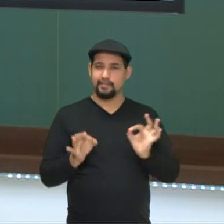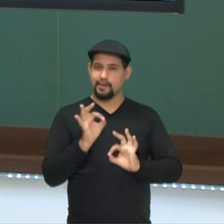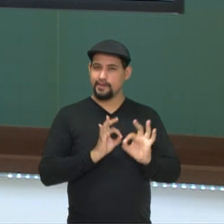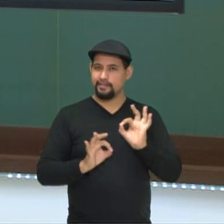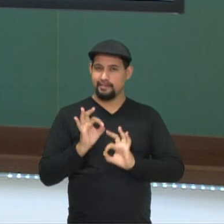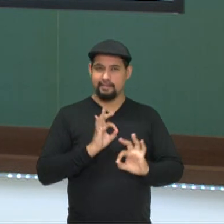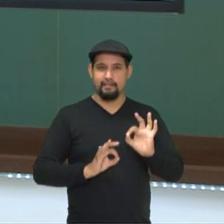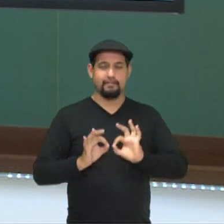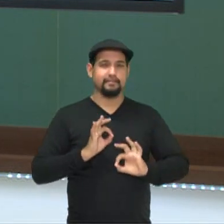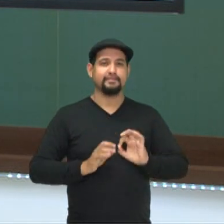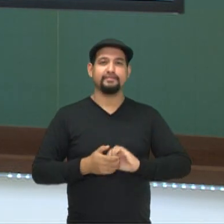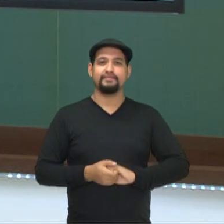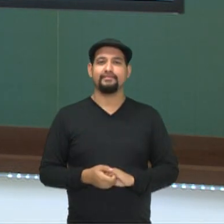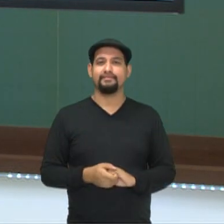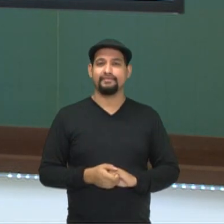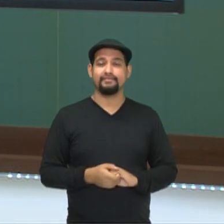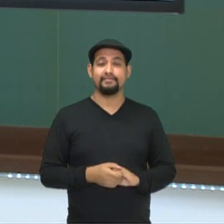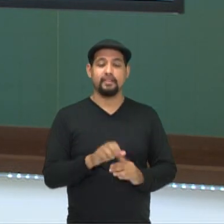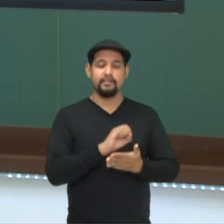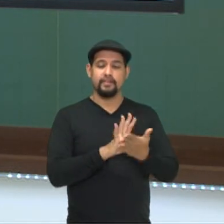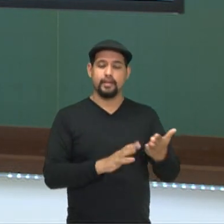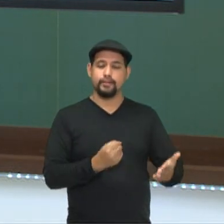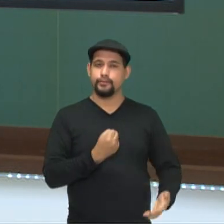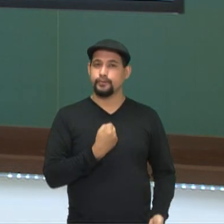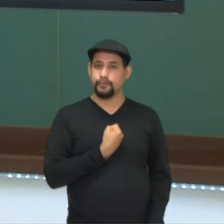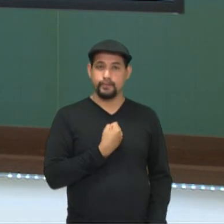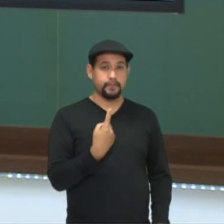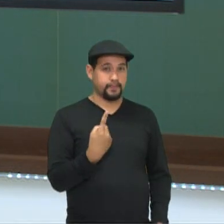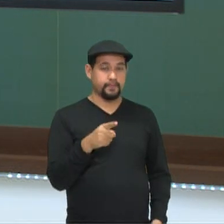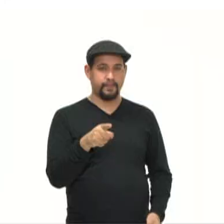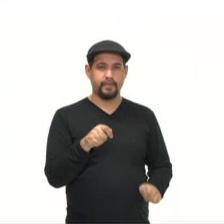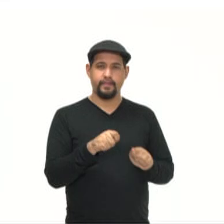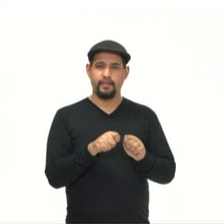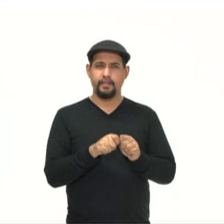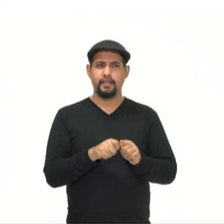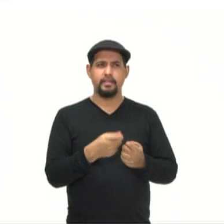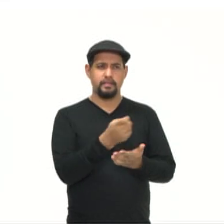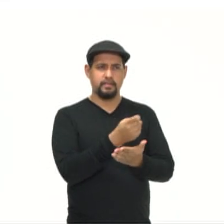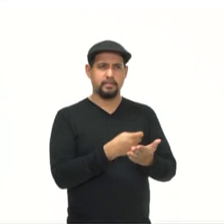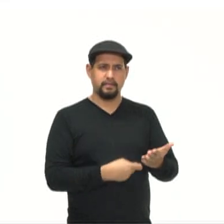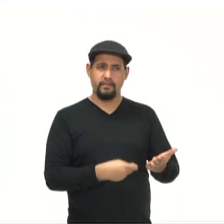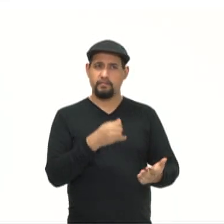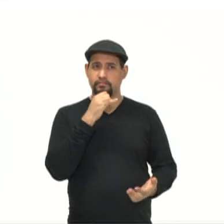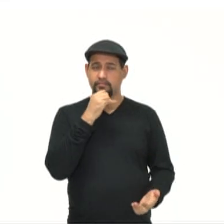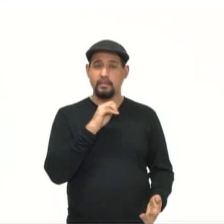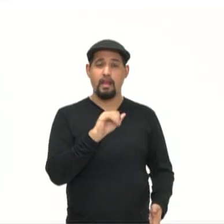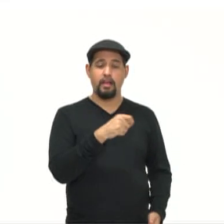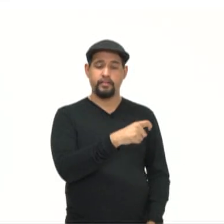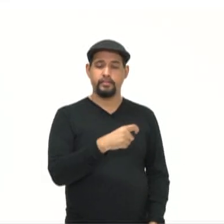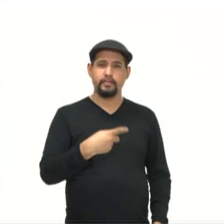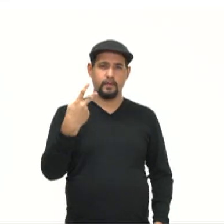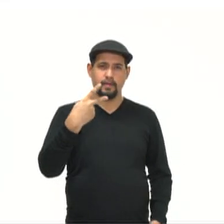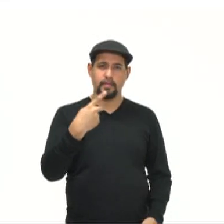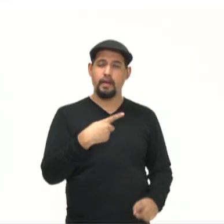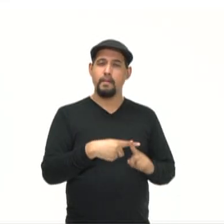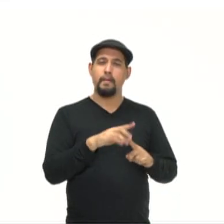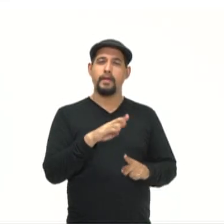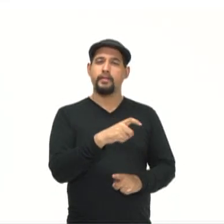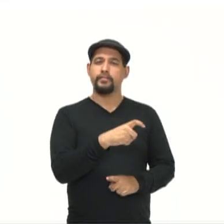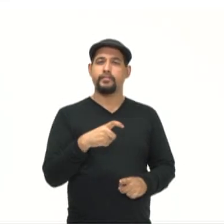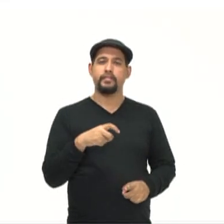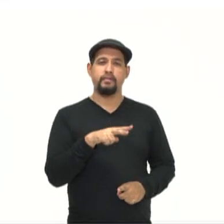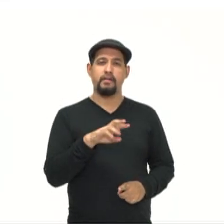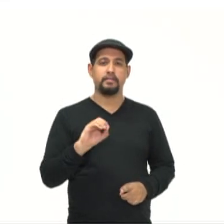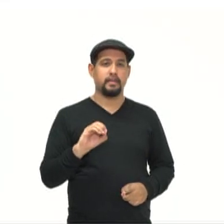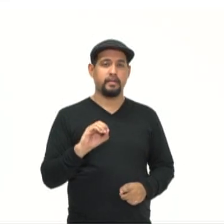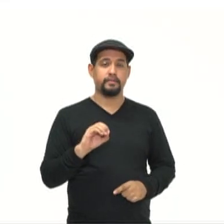organizado Tá bom vê se se um para você olha lá escreva a equação a x ao quadrado + BX + C